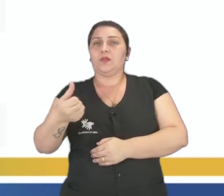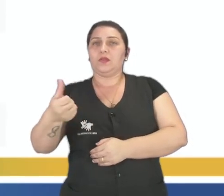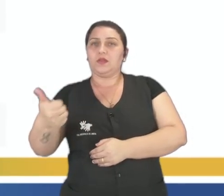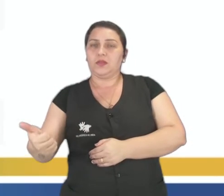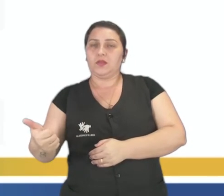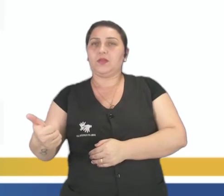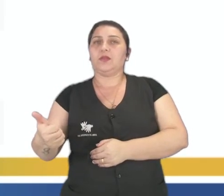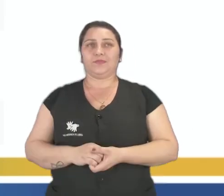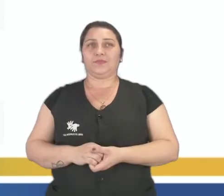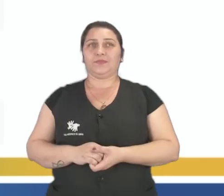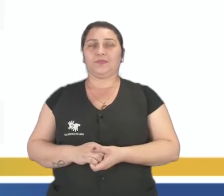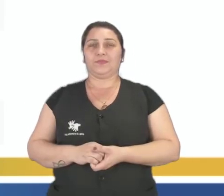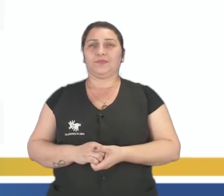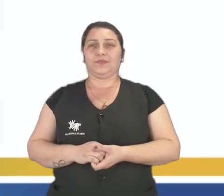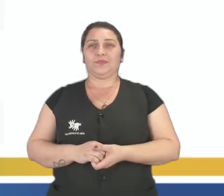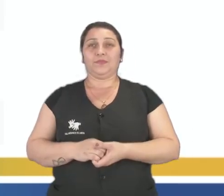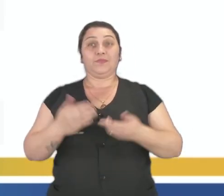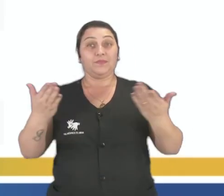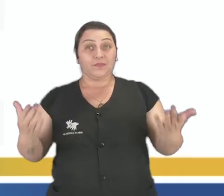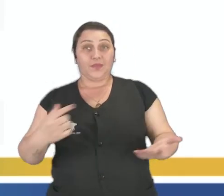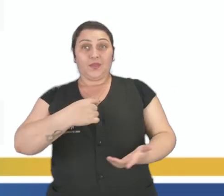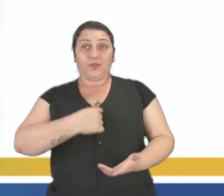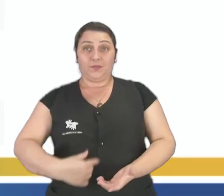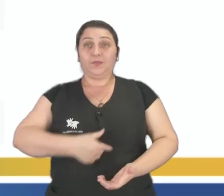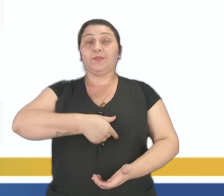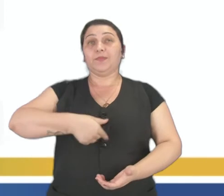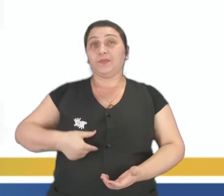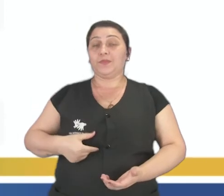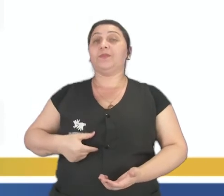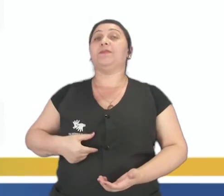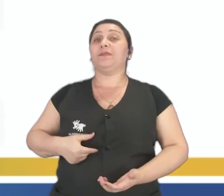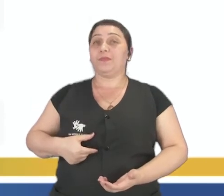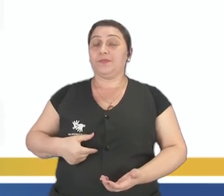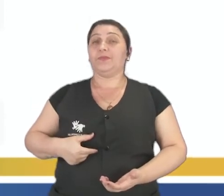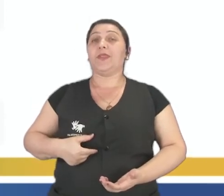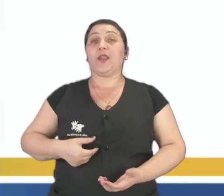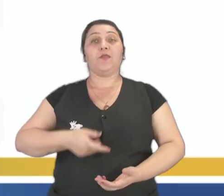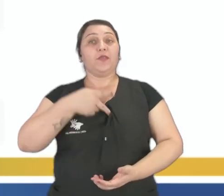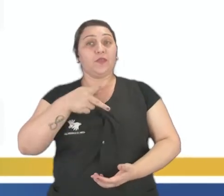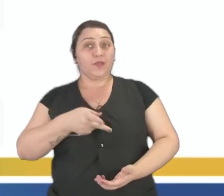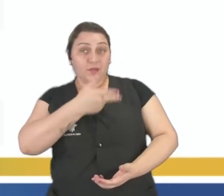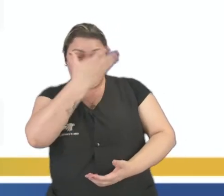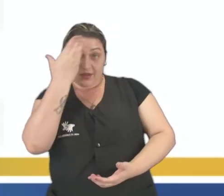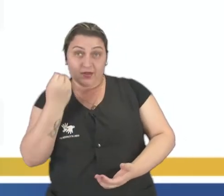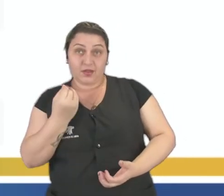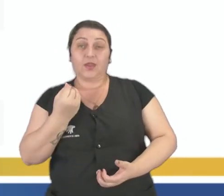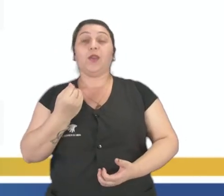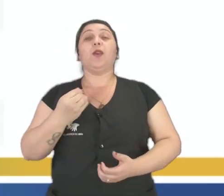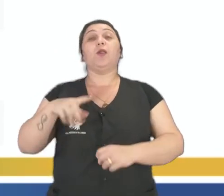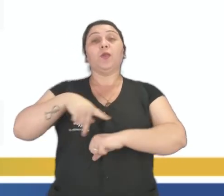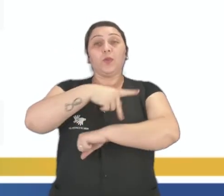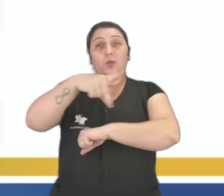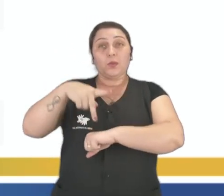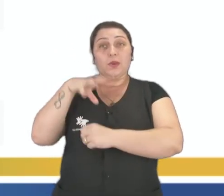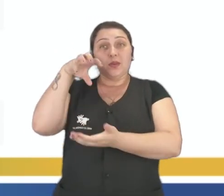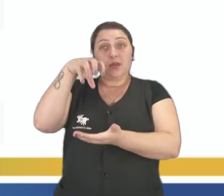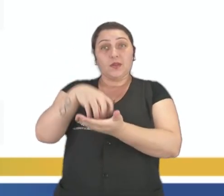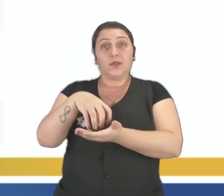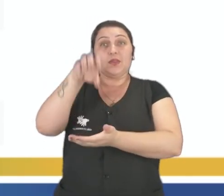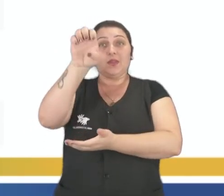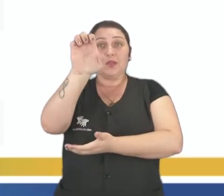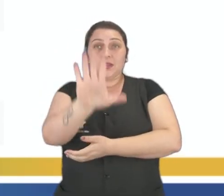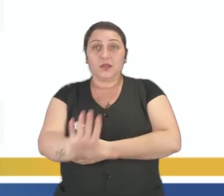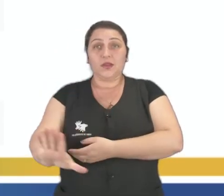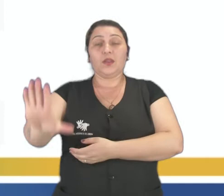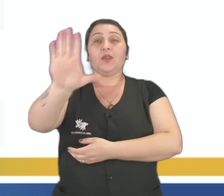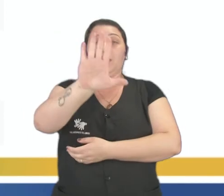42.261 dólares. E a Suíça, né? Não poderíamos deixar de falar do país que fica no centro da Europa e